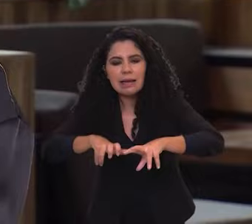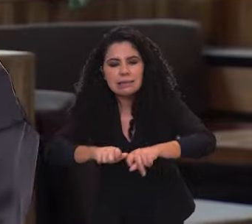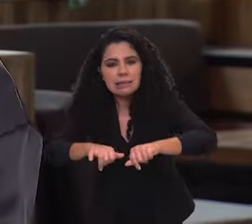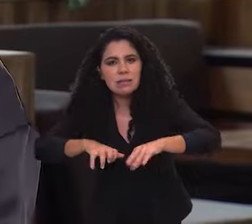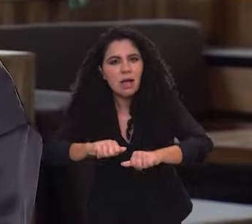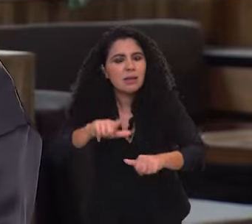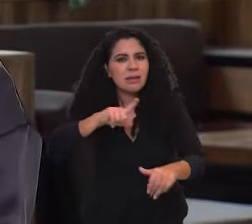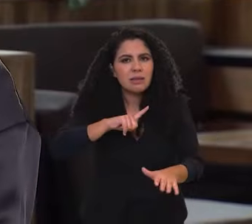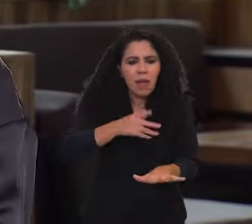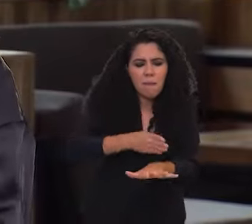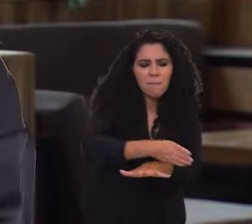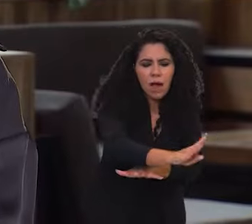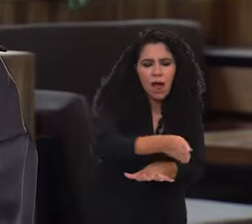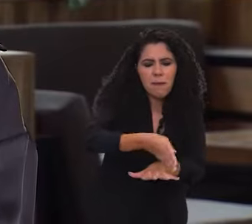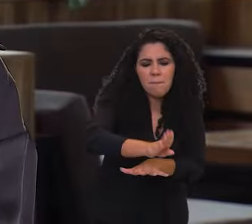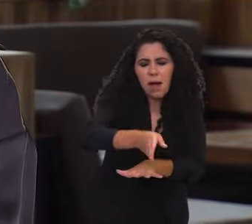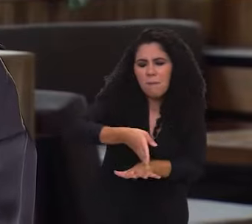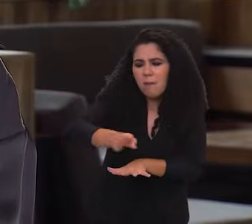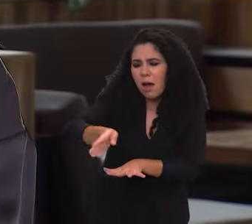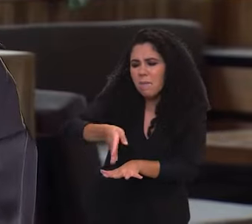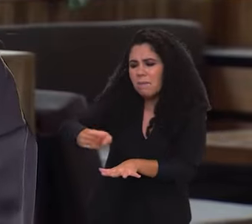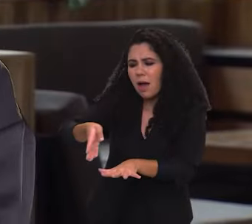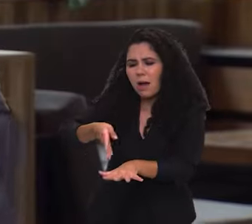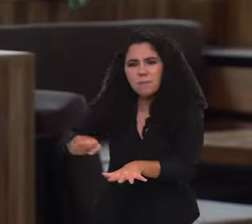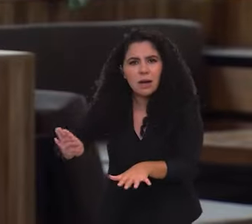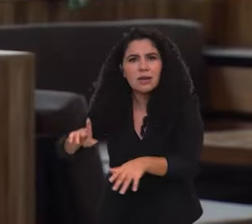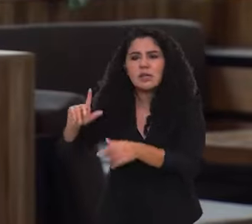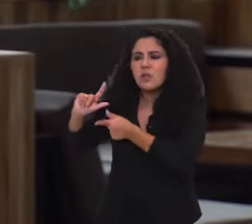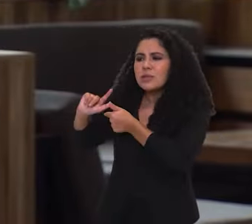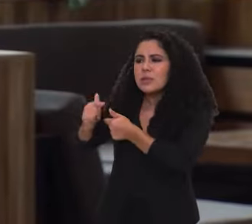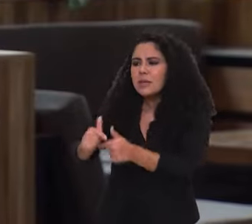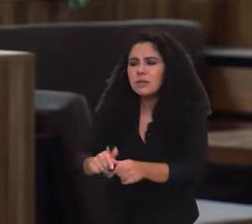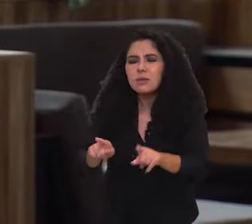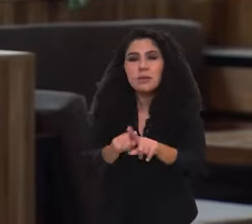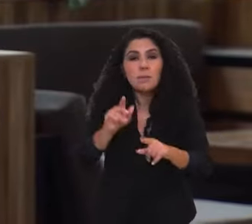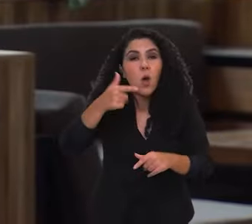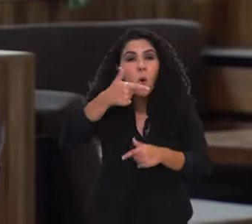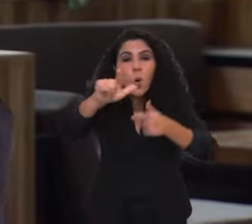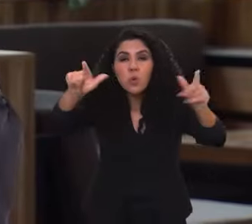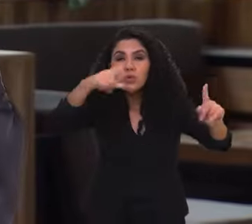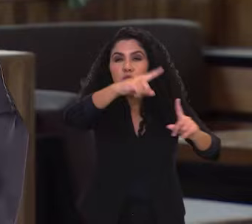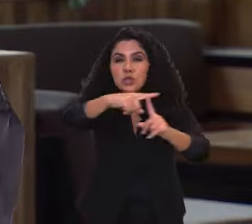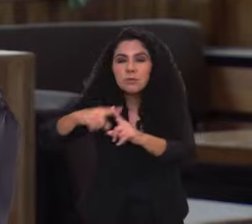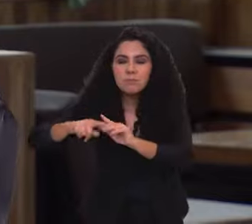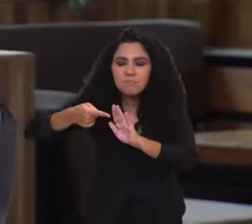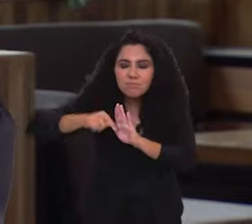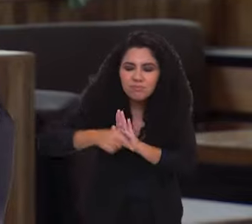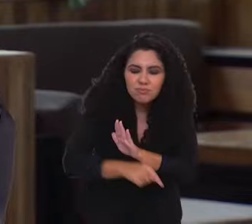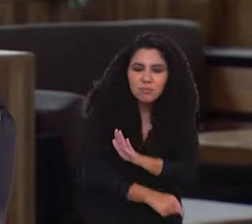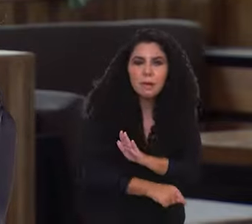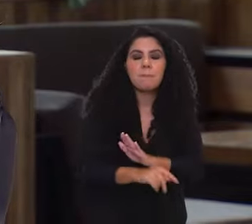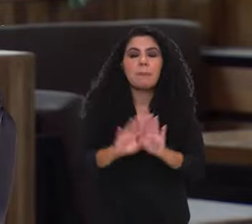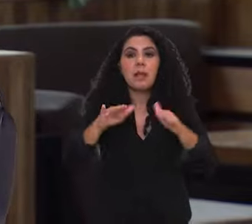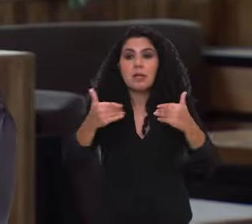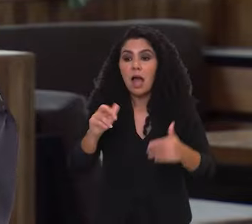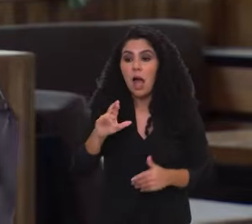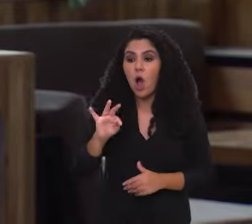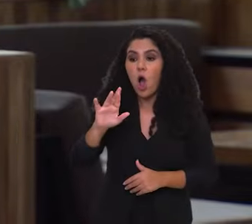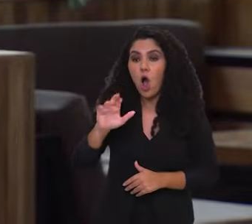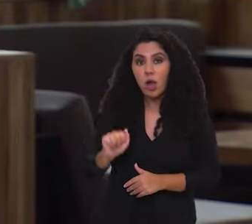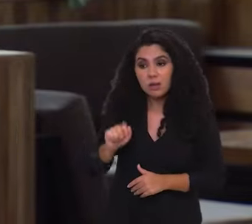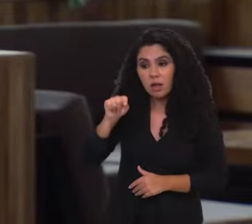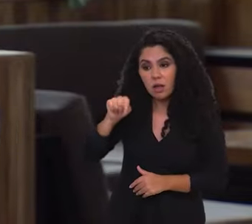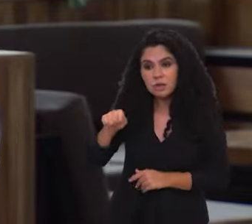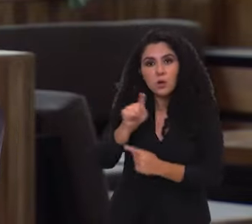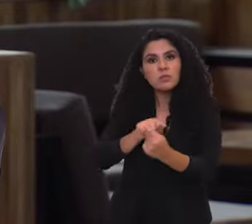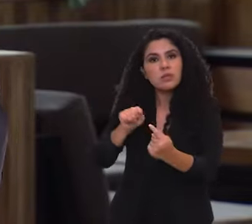todos os segmentos produtivos, dos mais tradicionais aos mais intensivos em conhecimento. E aí, as rotas de integração, elas